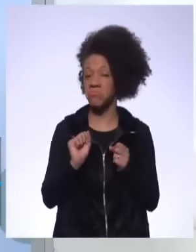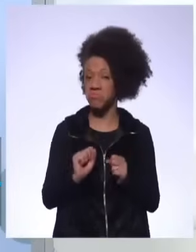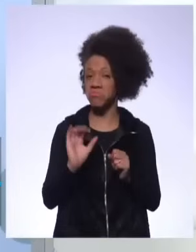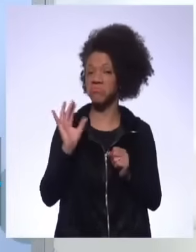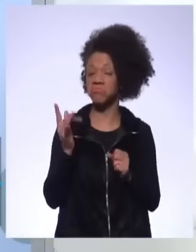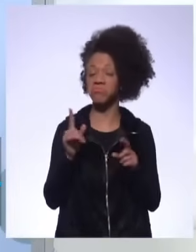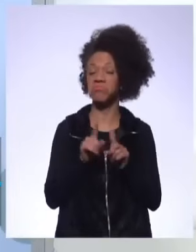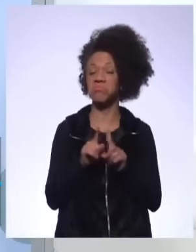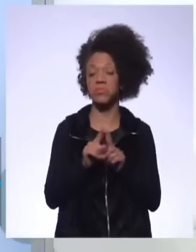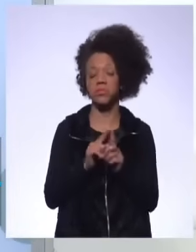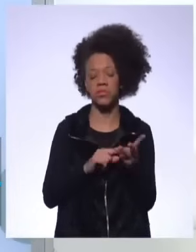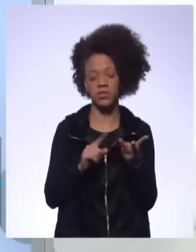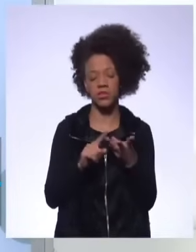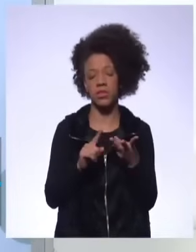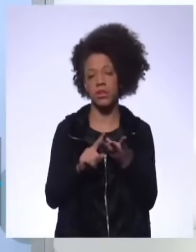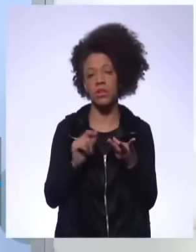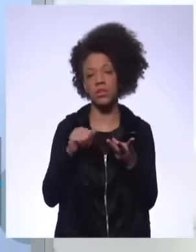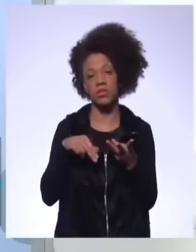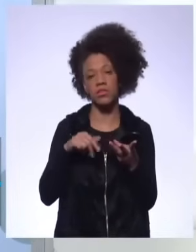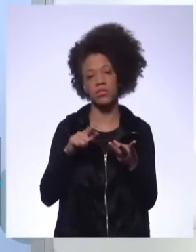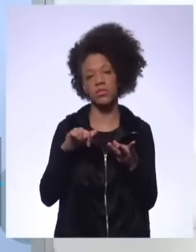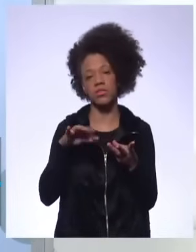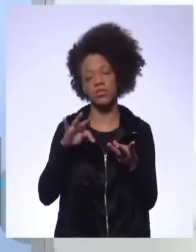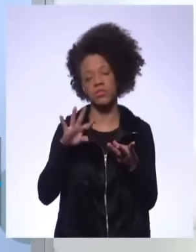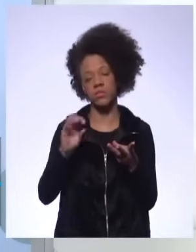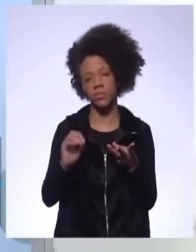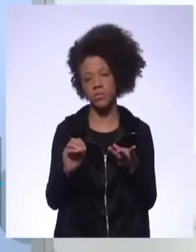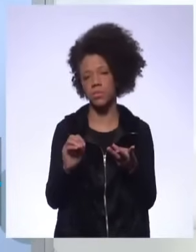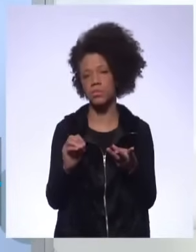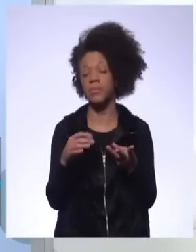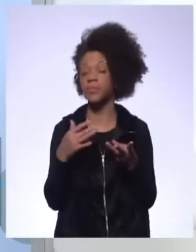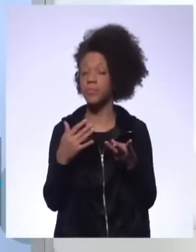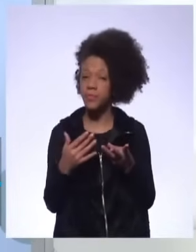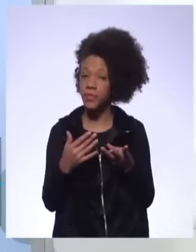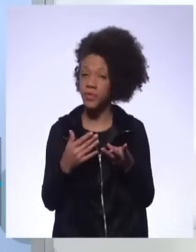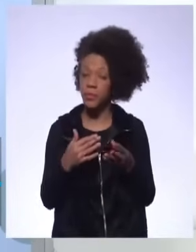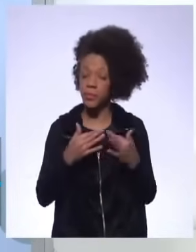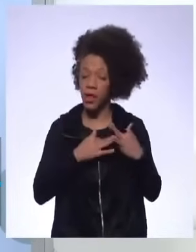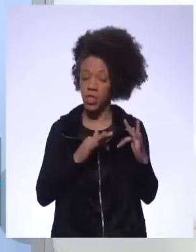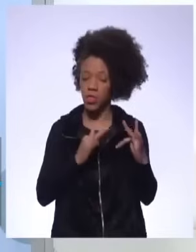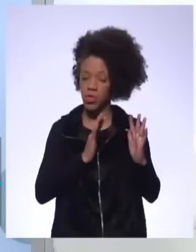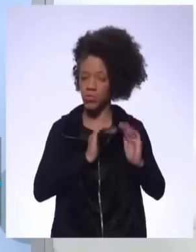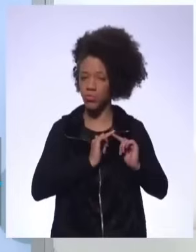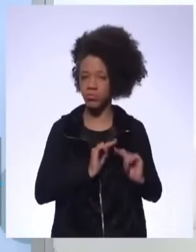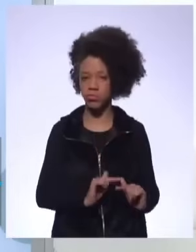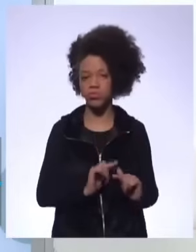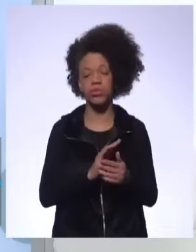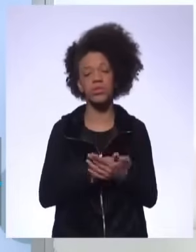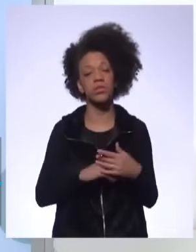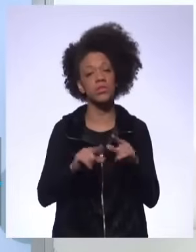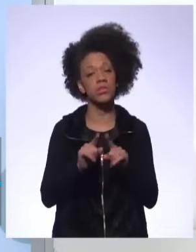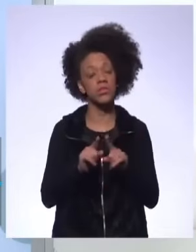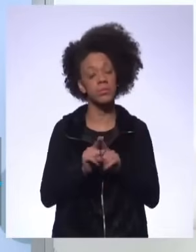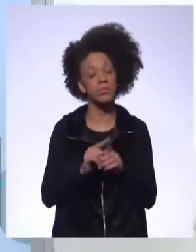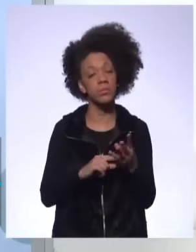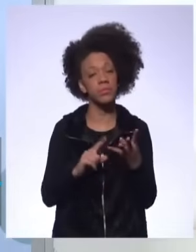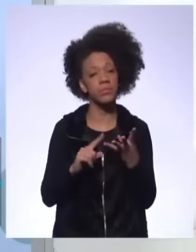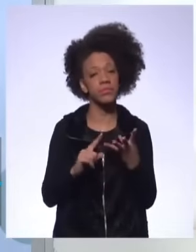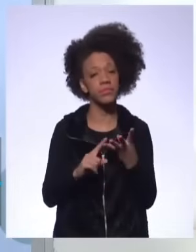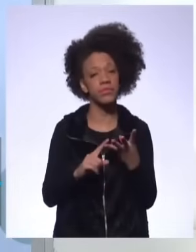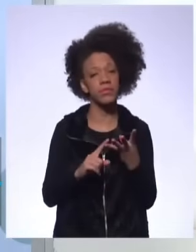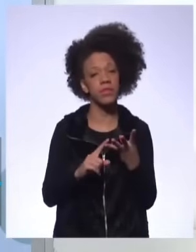né? Analgésico, ou seja, para tirar dor, tá? É aplicado como emplasto, né? Você